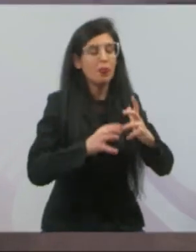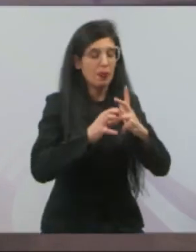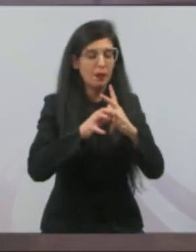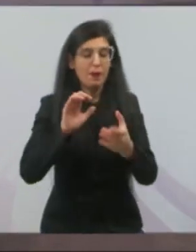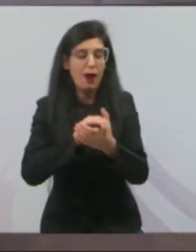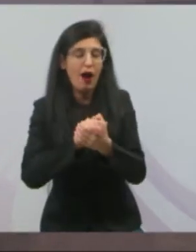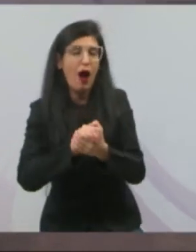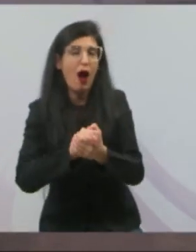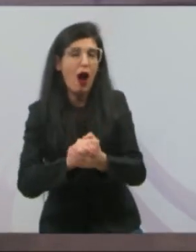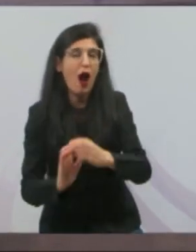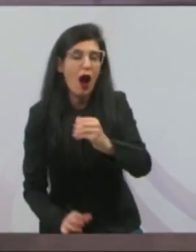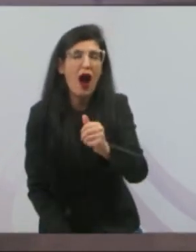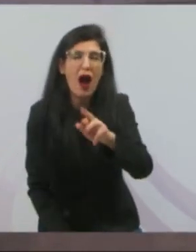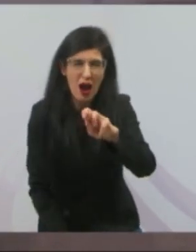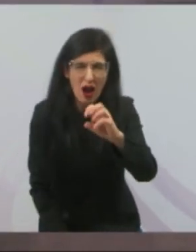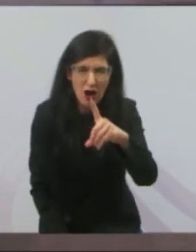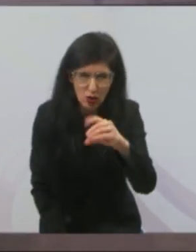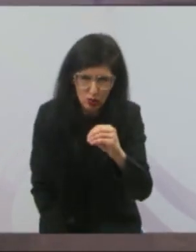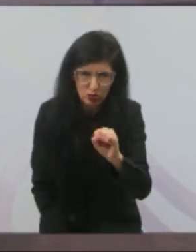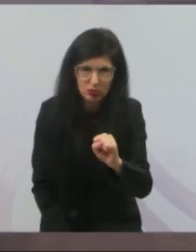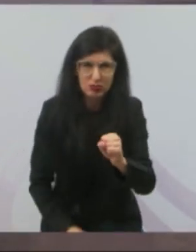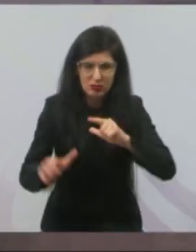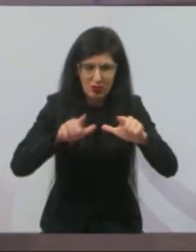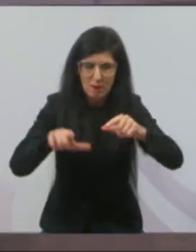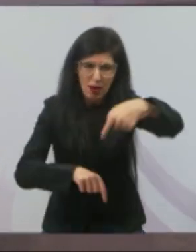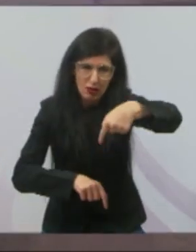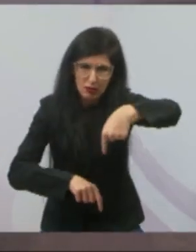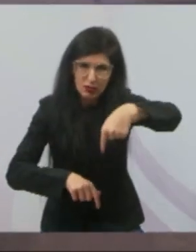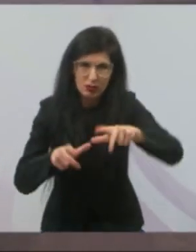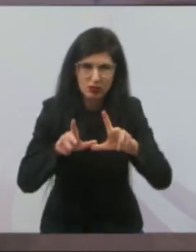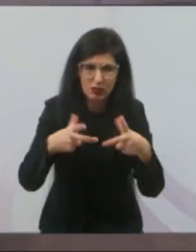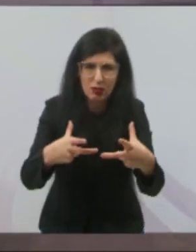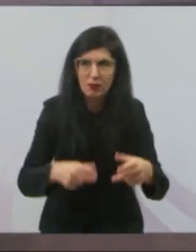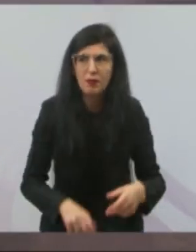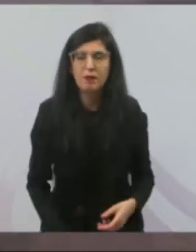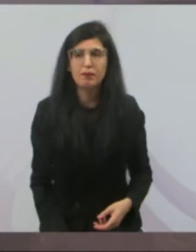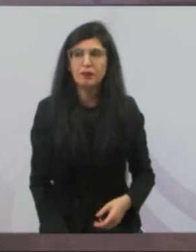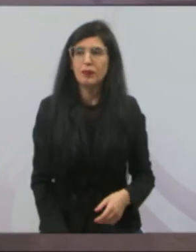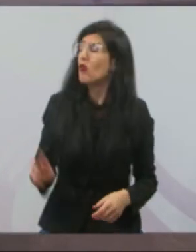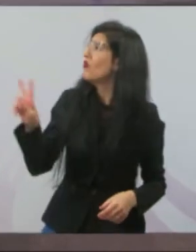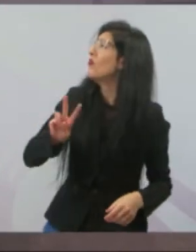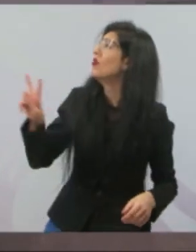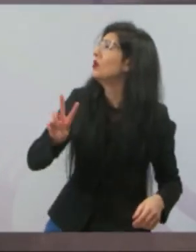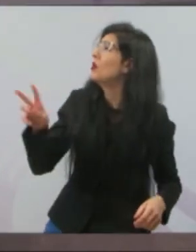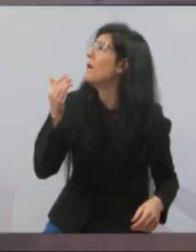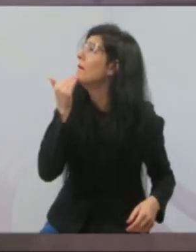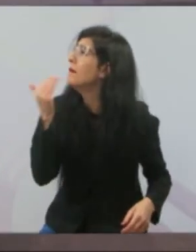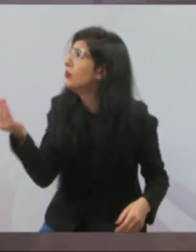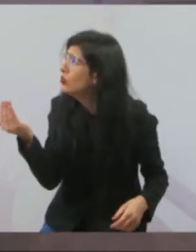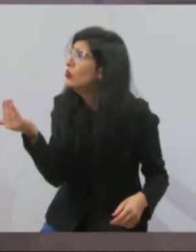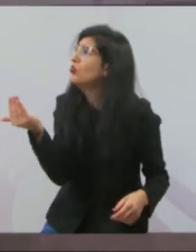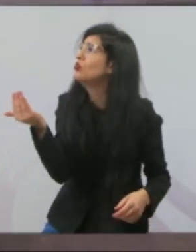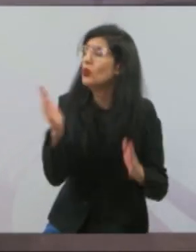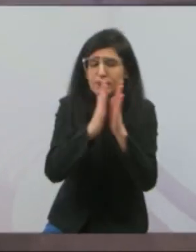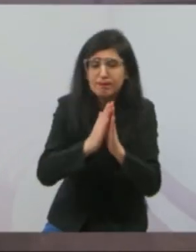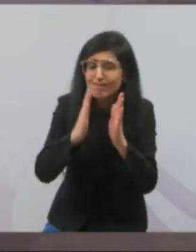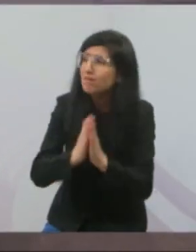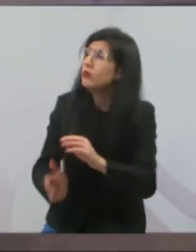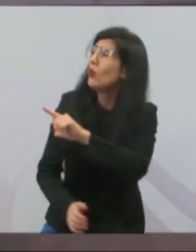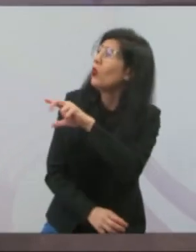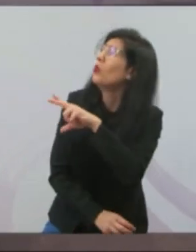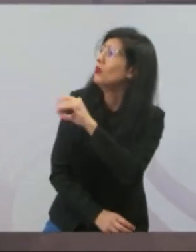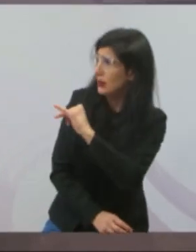para ser emprestado para nenhuma instituição. Tanto que a própria instituição lá